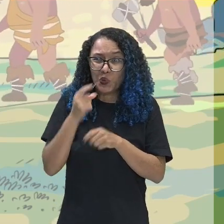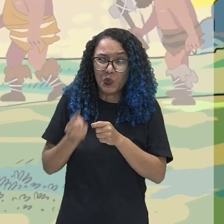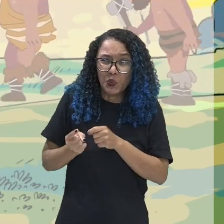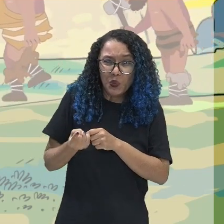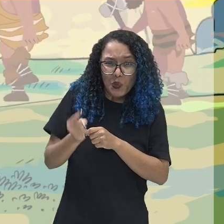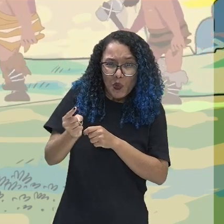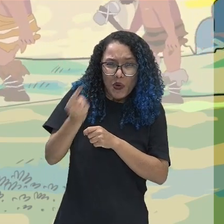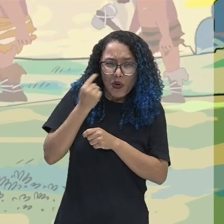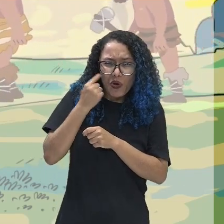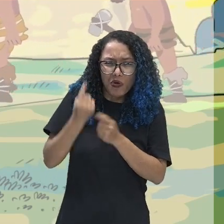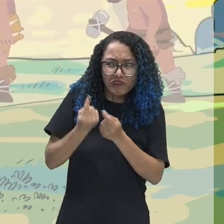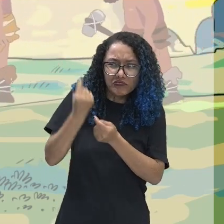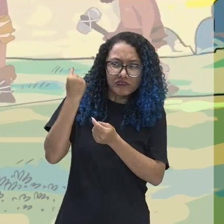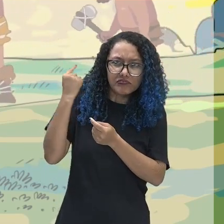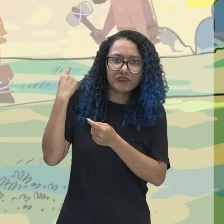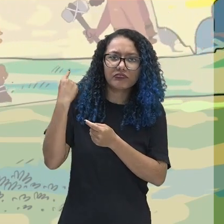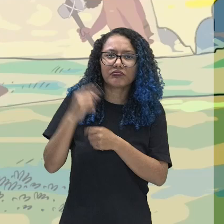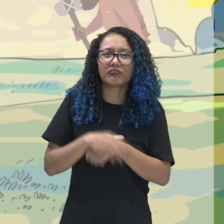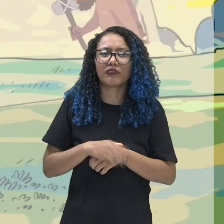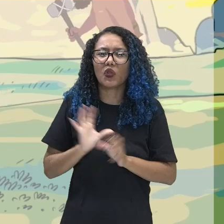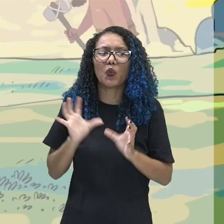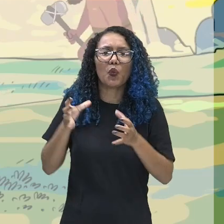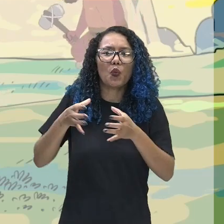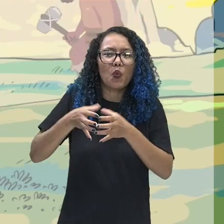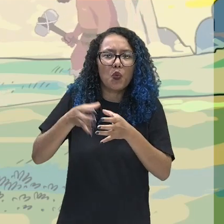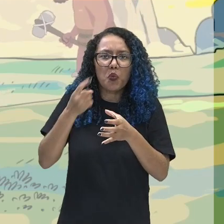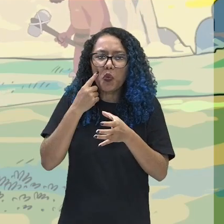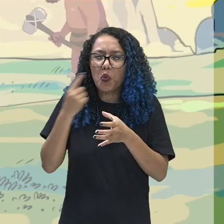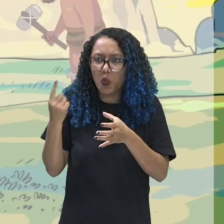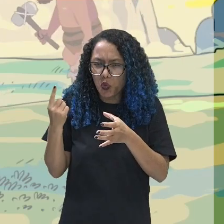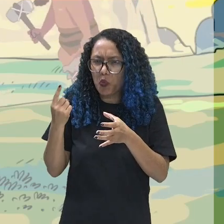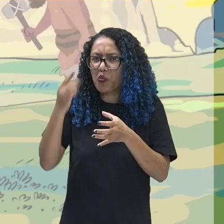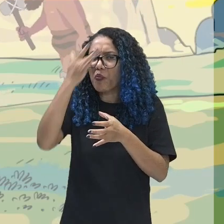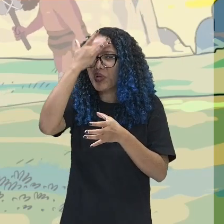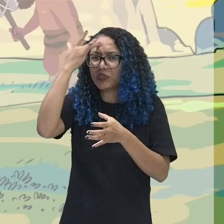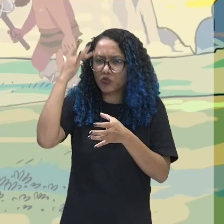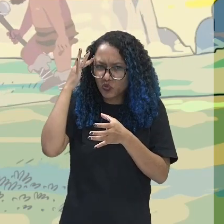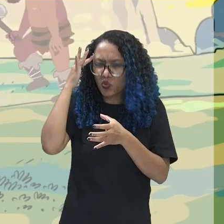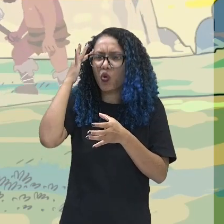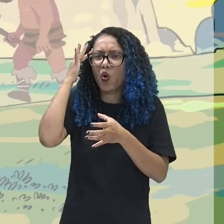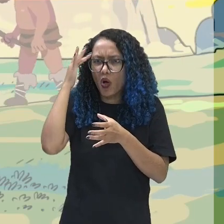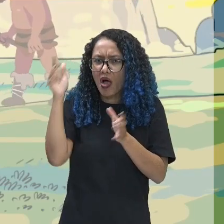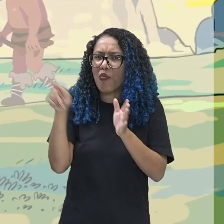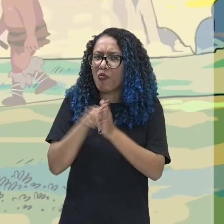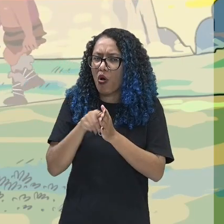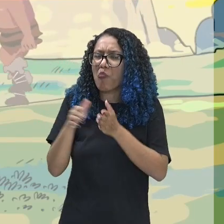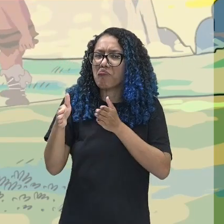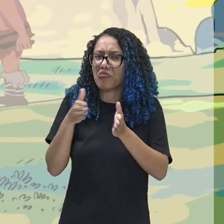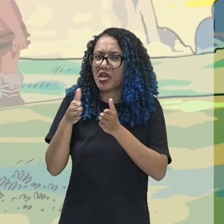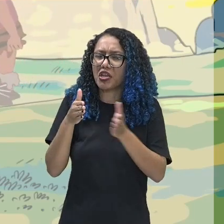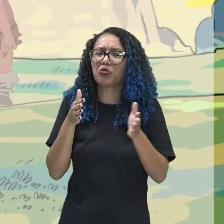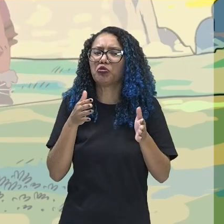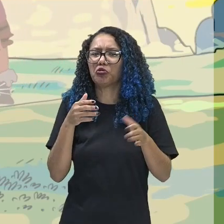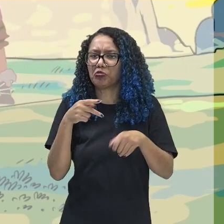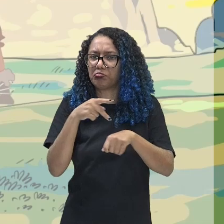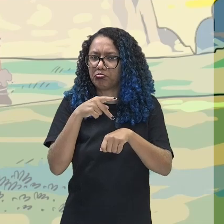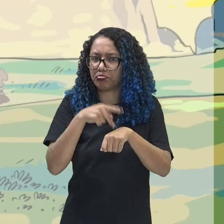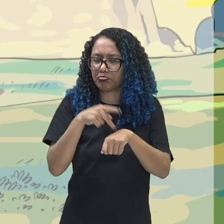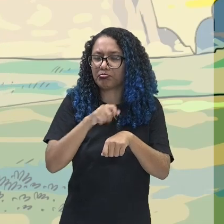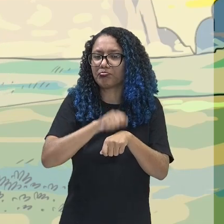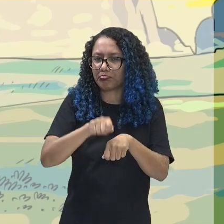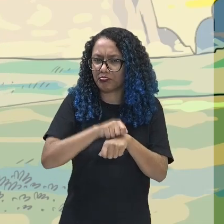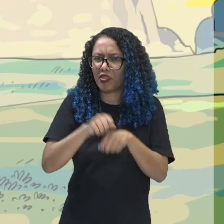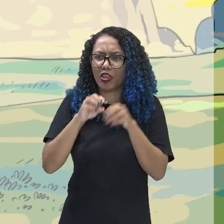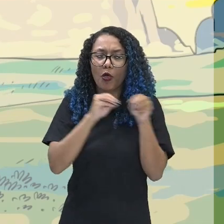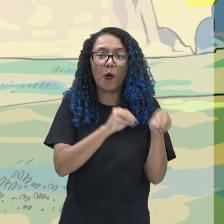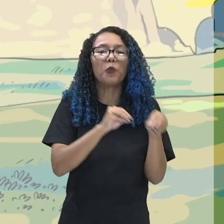aqui atrás um agrupamento humano de hominídeos do período paleolítico. Eles estão migrando